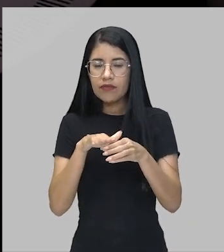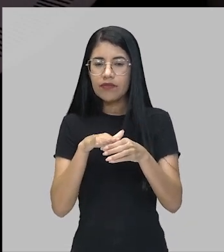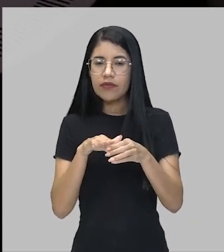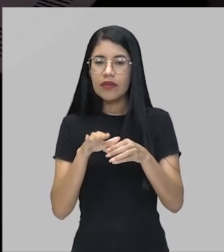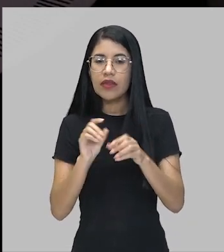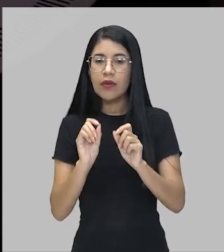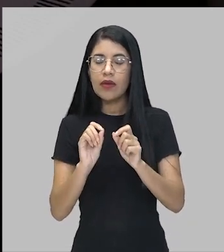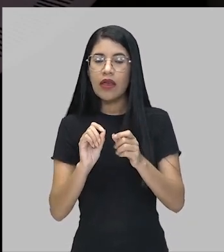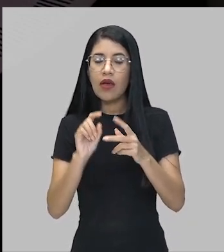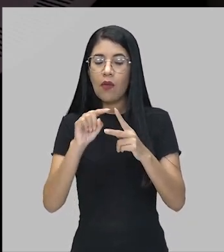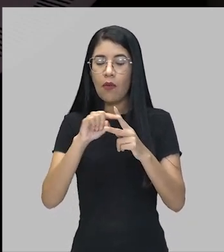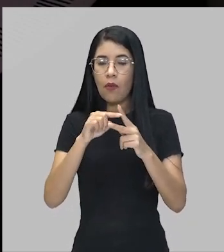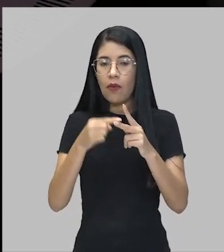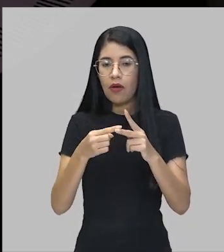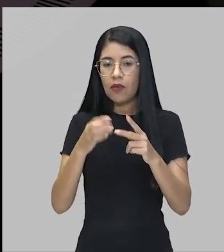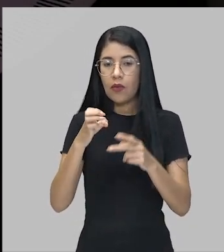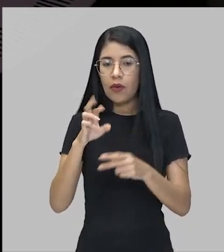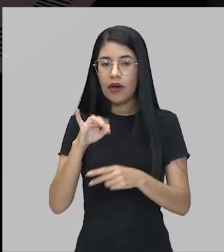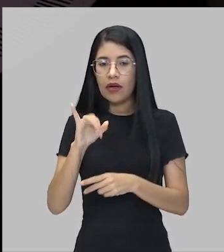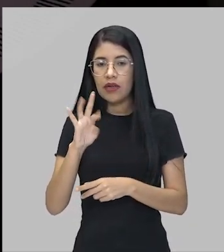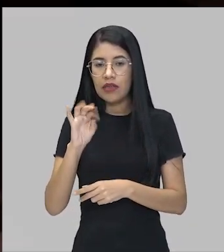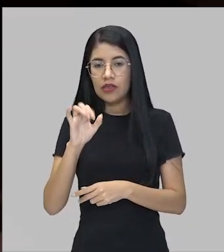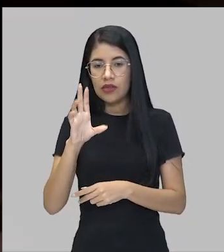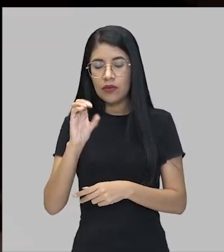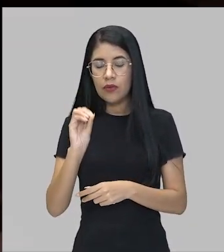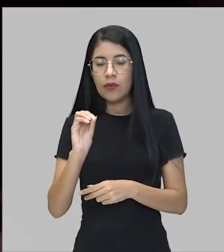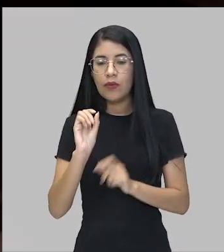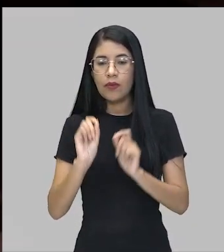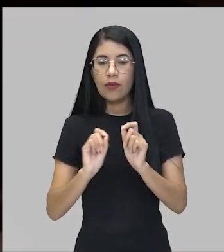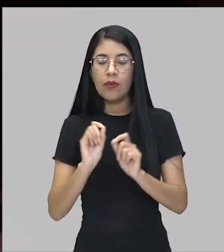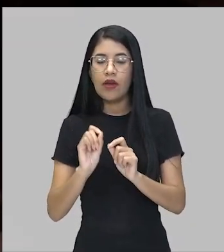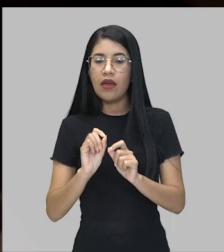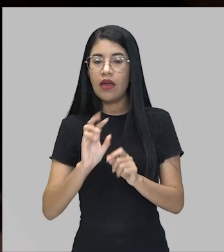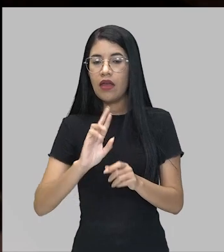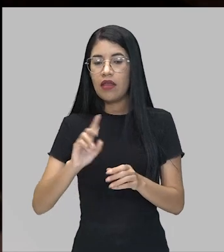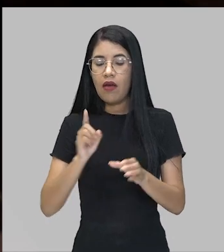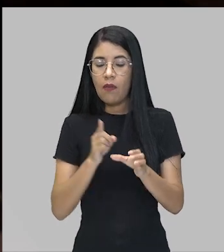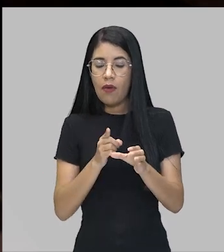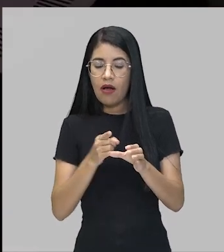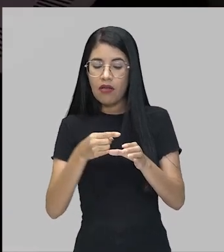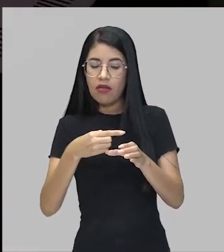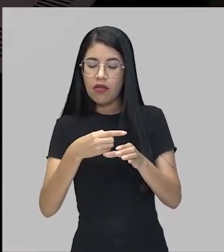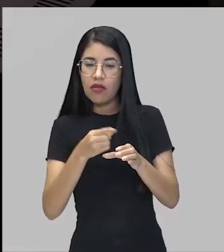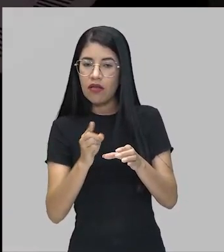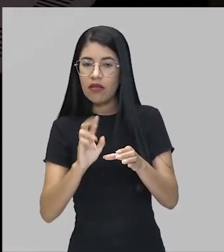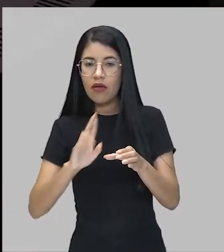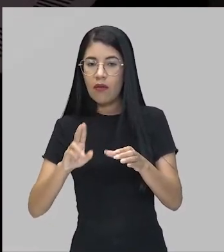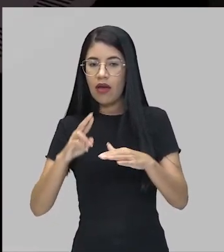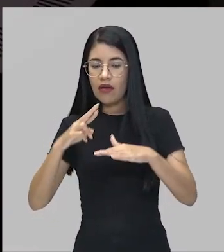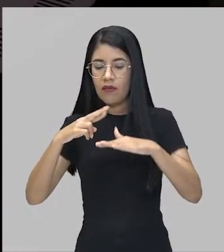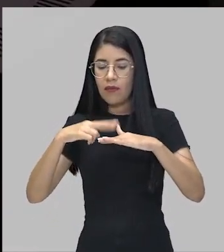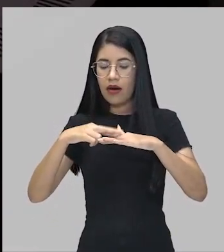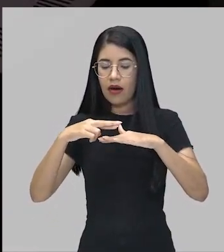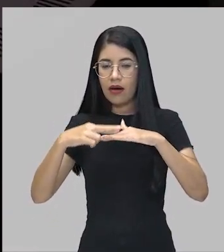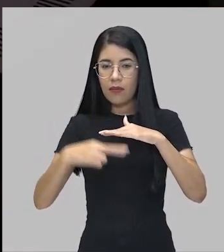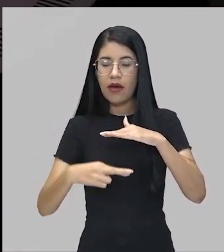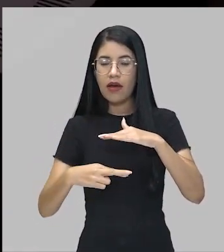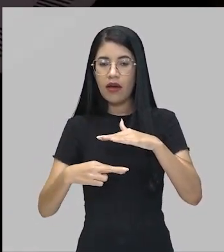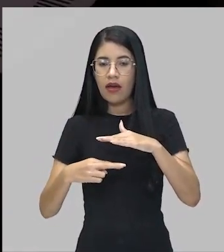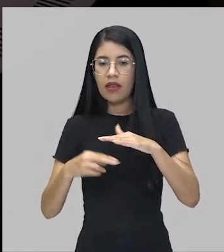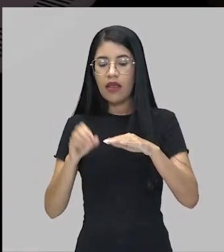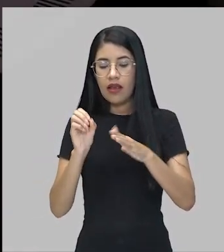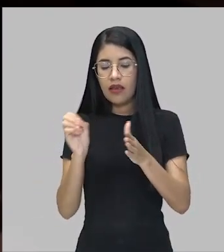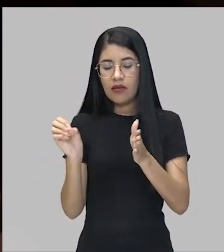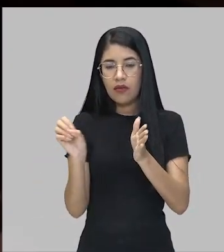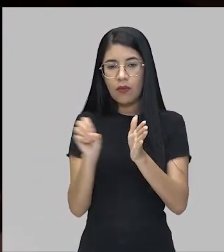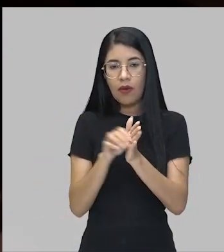que chamamos de ângulo crítico, no qual o feixe não é mais refratado. Ele é totalmente refletido, como é